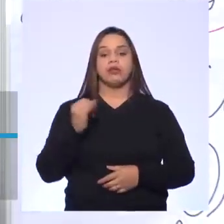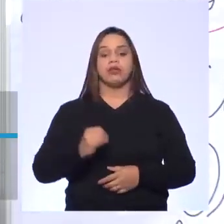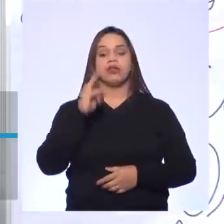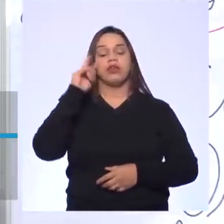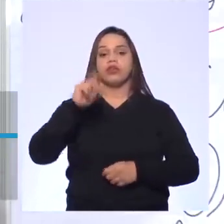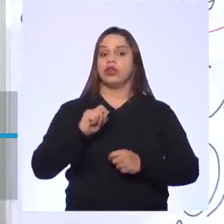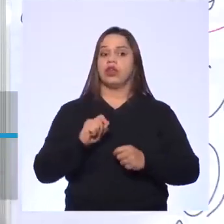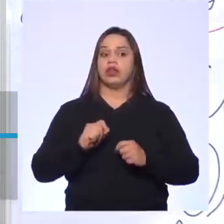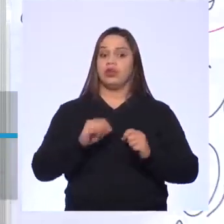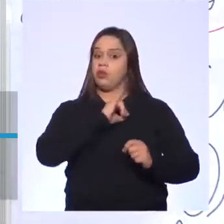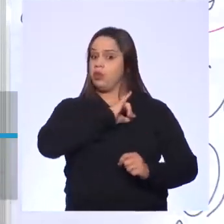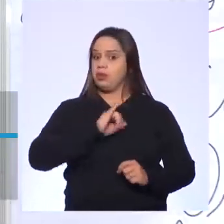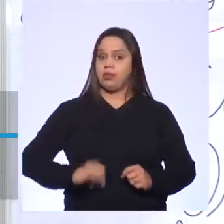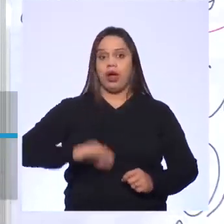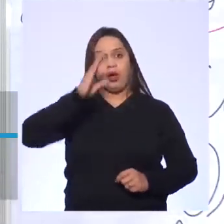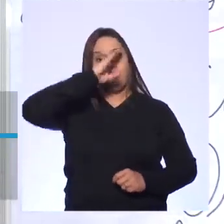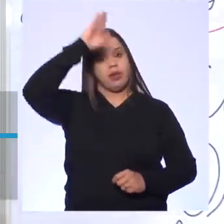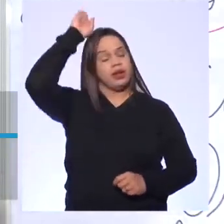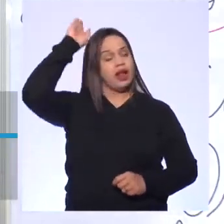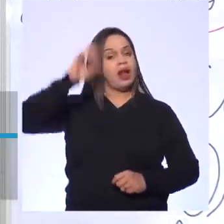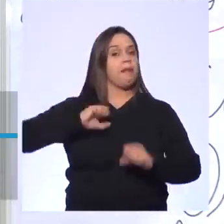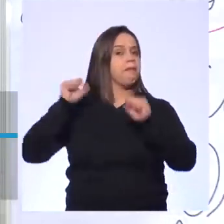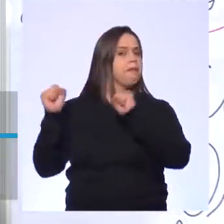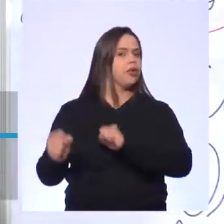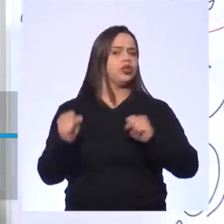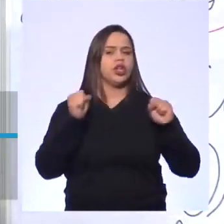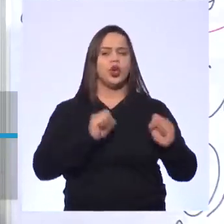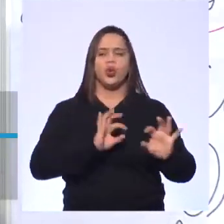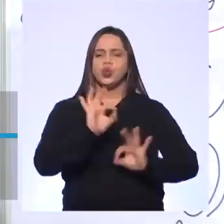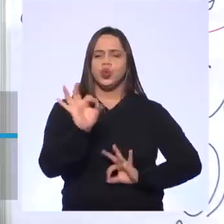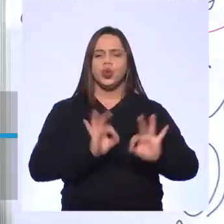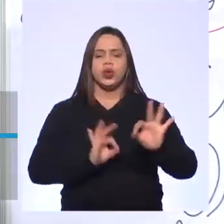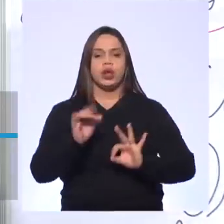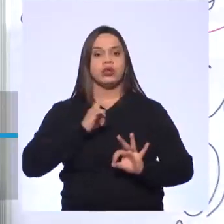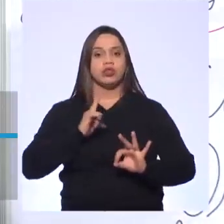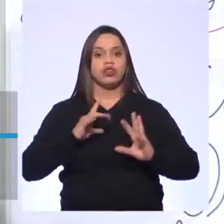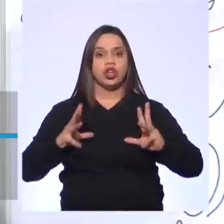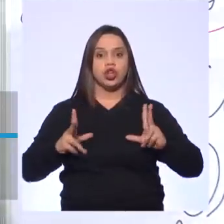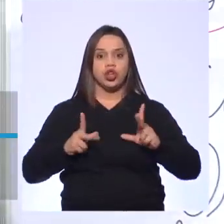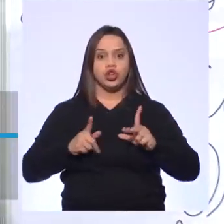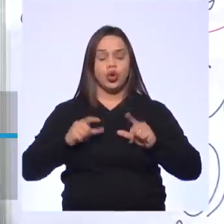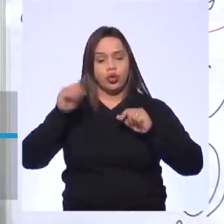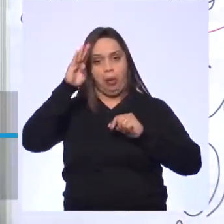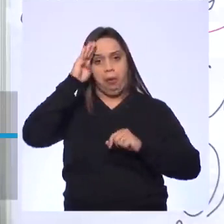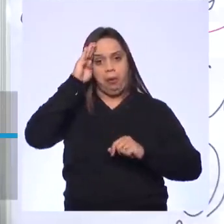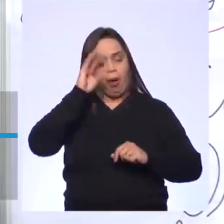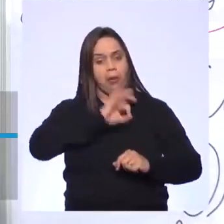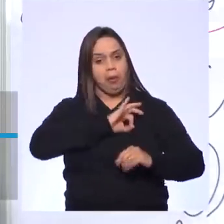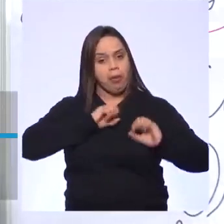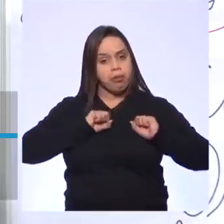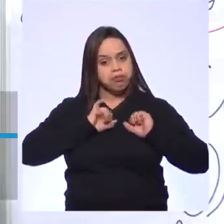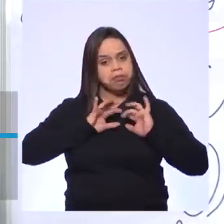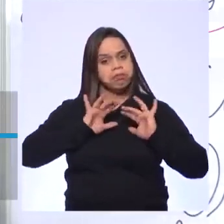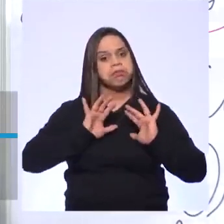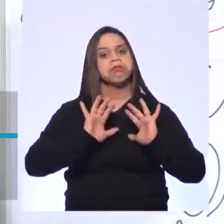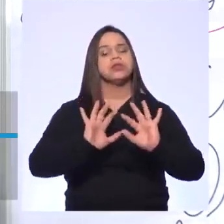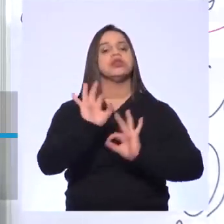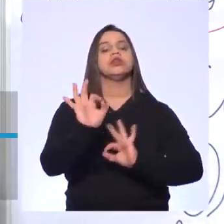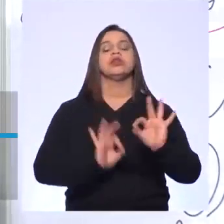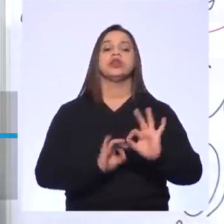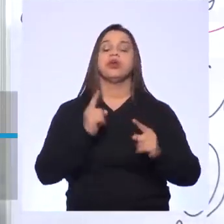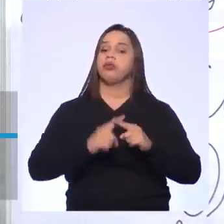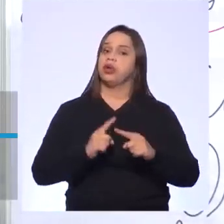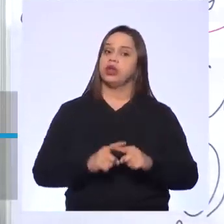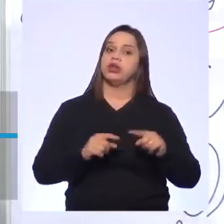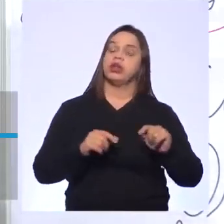um exército muito bem organizado, e esses imperadores, né, tanto do primeiro quanto do segundo triunvirato,